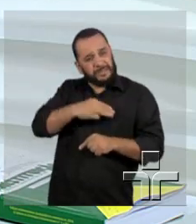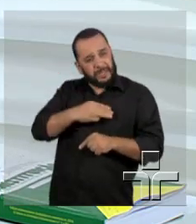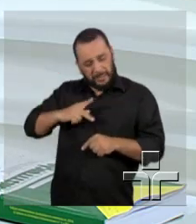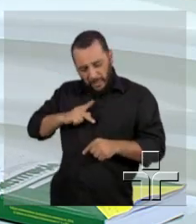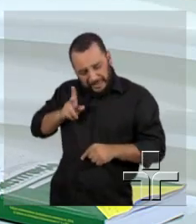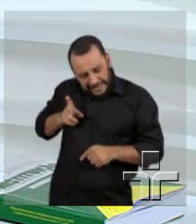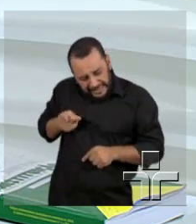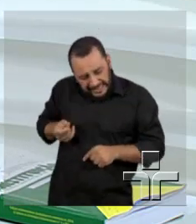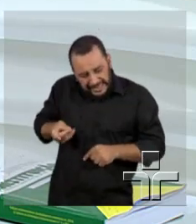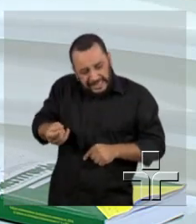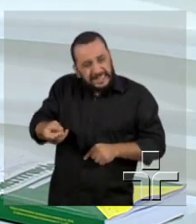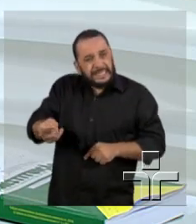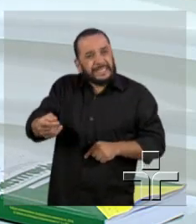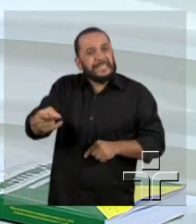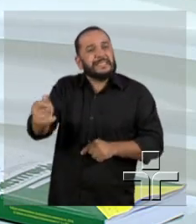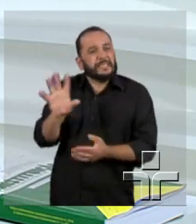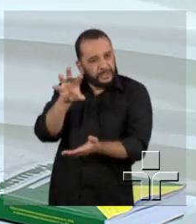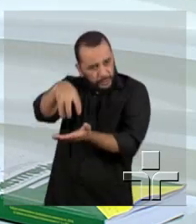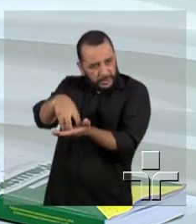estrutura institucional do país.